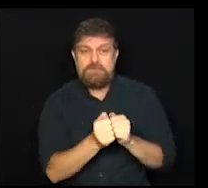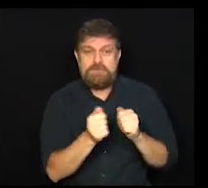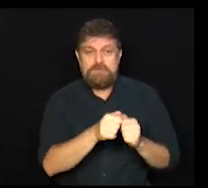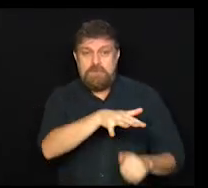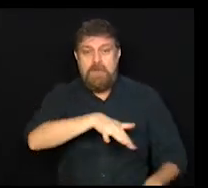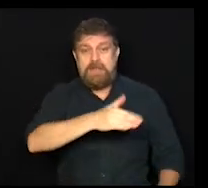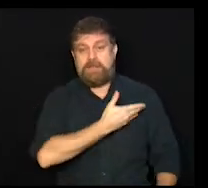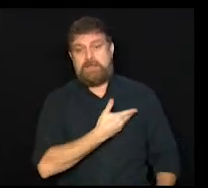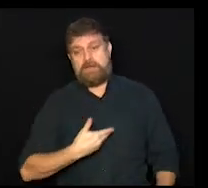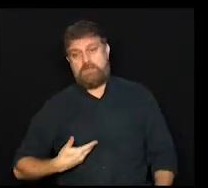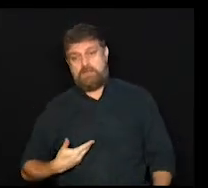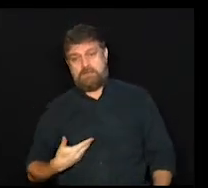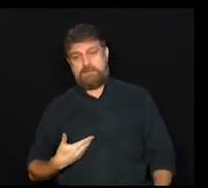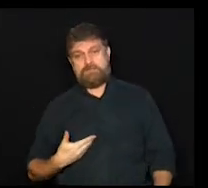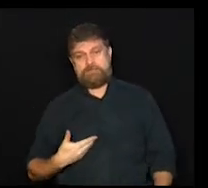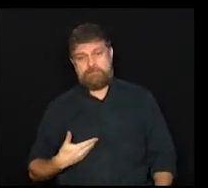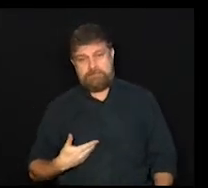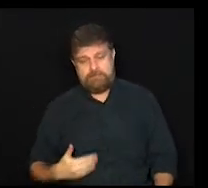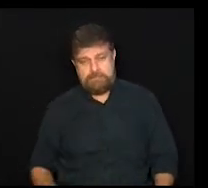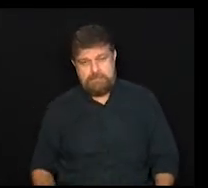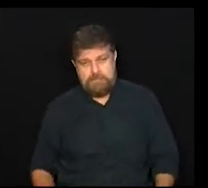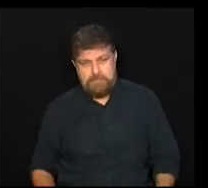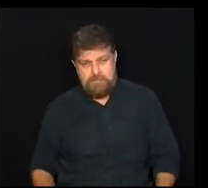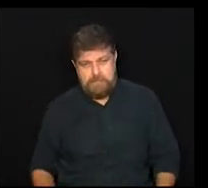público e